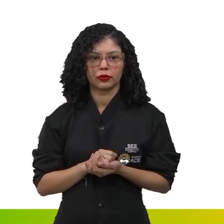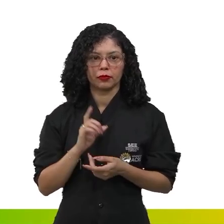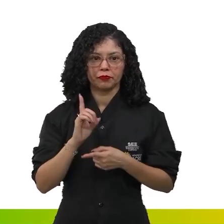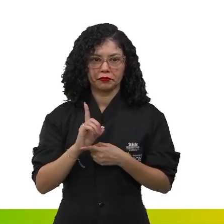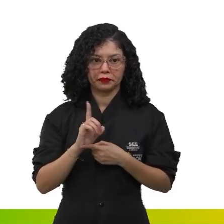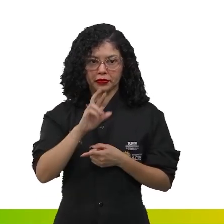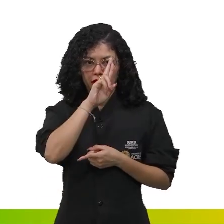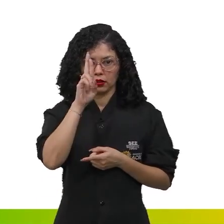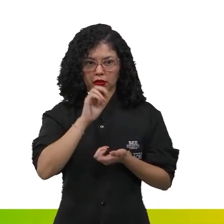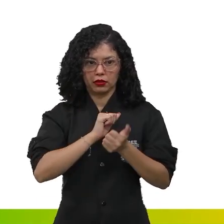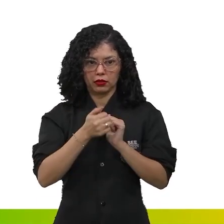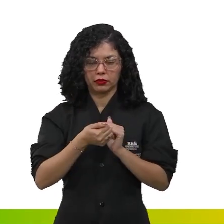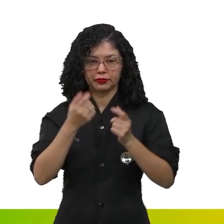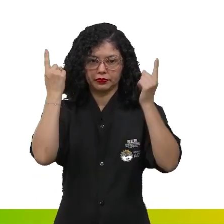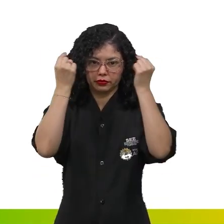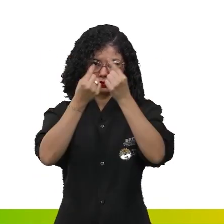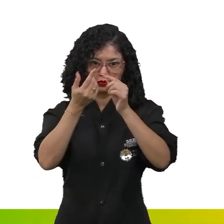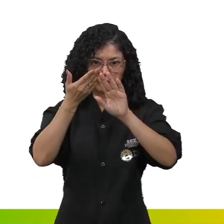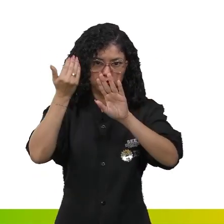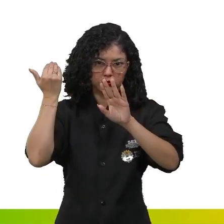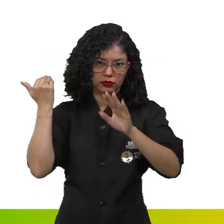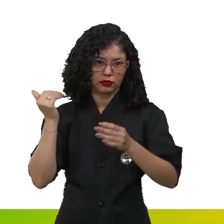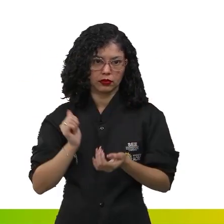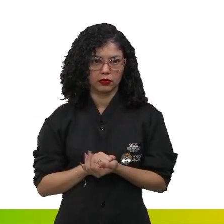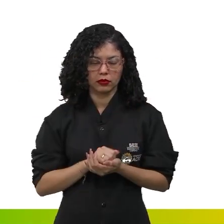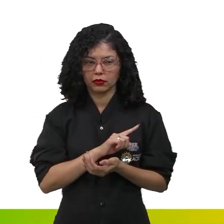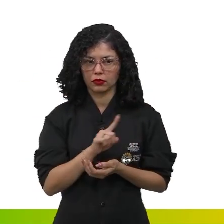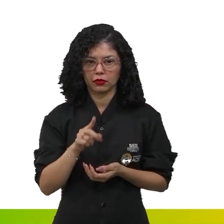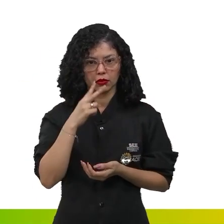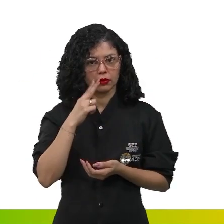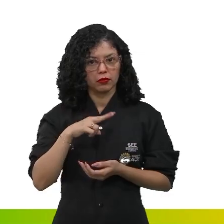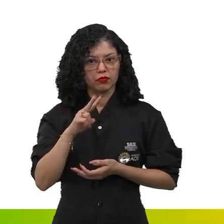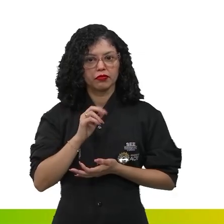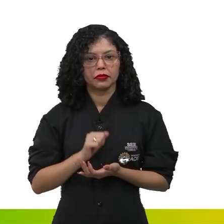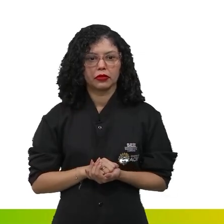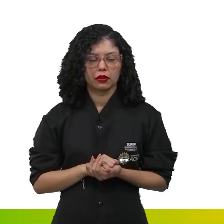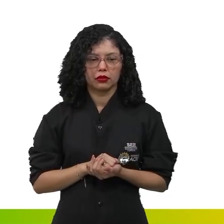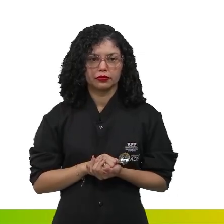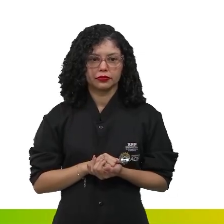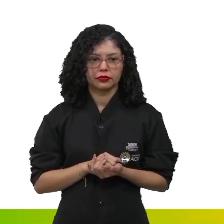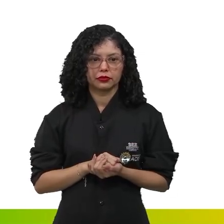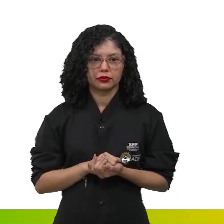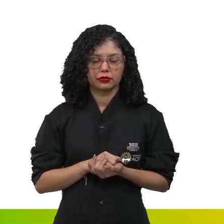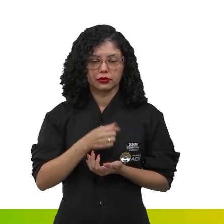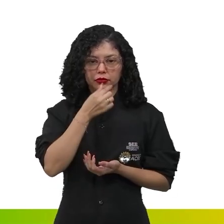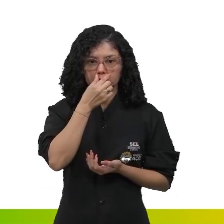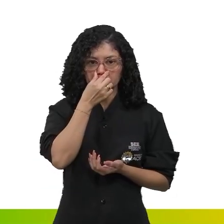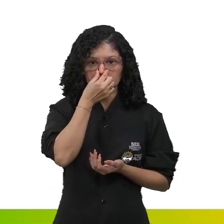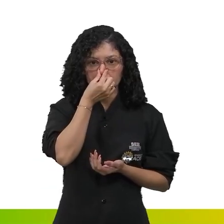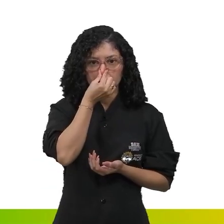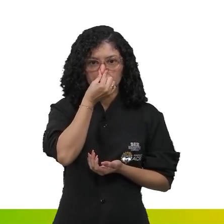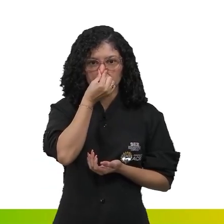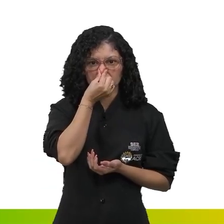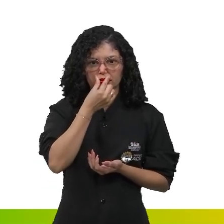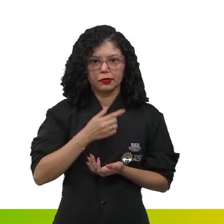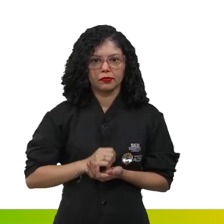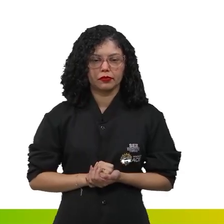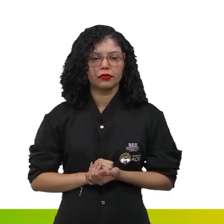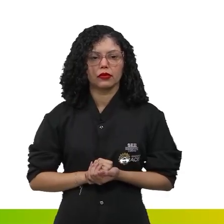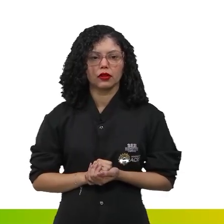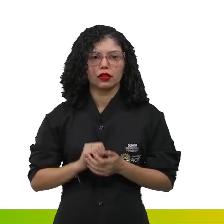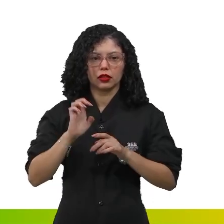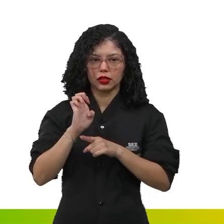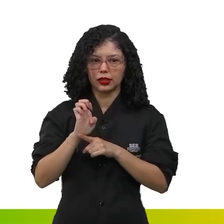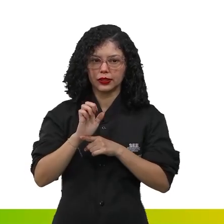D, história do esporte desde a Grécia Antiga. Não vejo dentro do texto uma correlação com historicidade. E, por fim, A